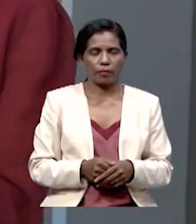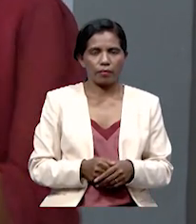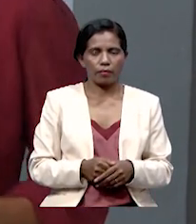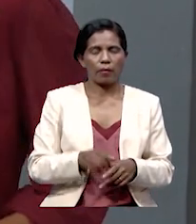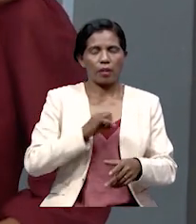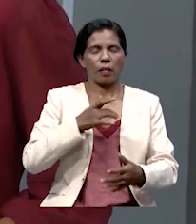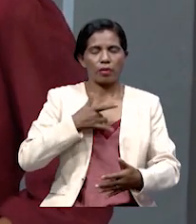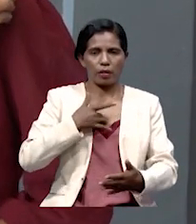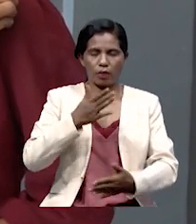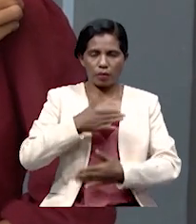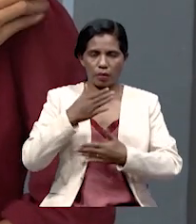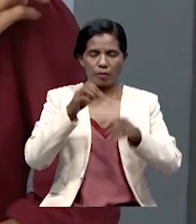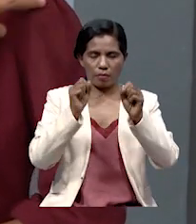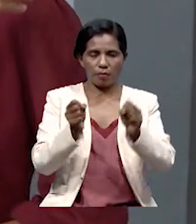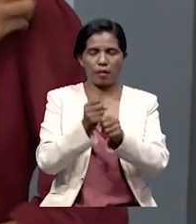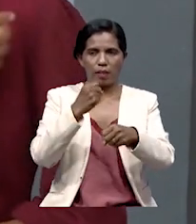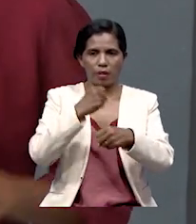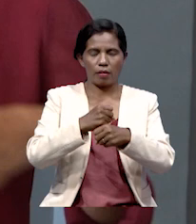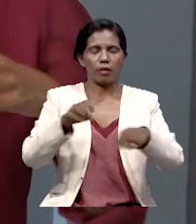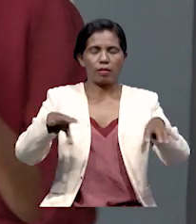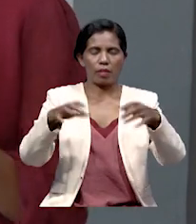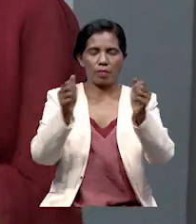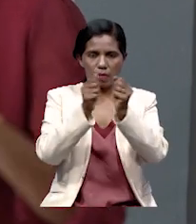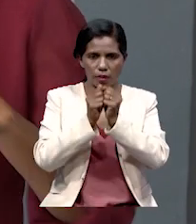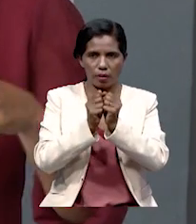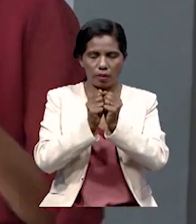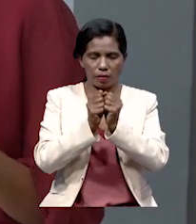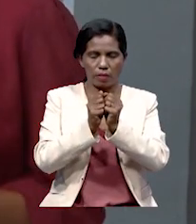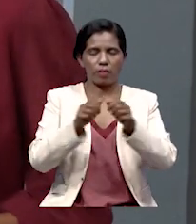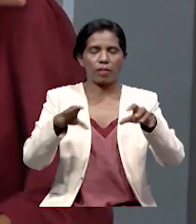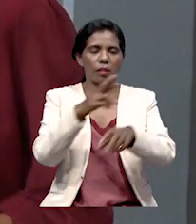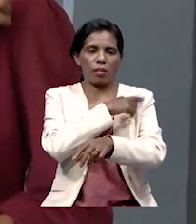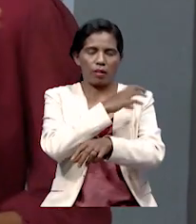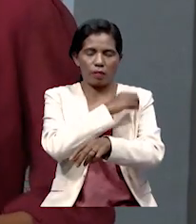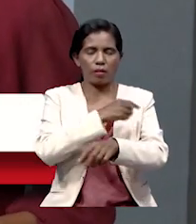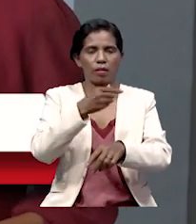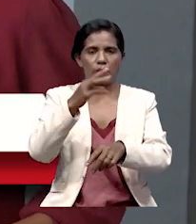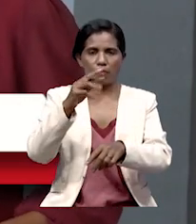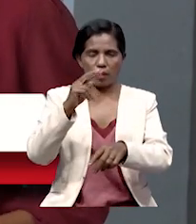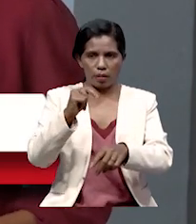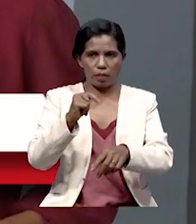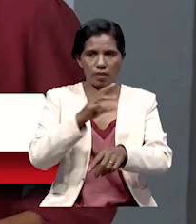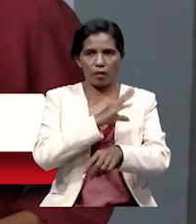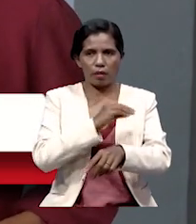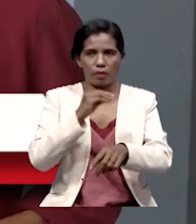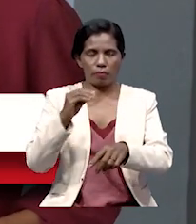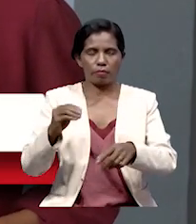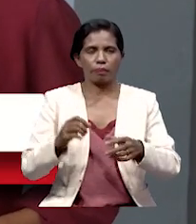Hasen tur gul tebes bele halo kooperativa ho RHTO ho GMN.